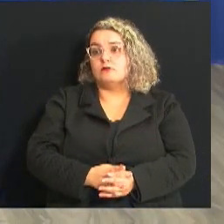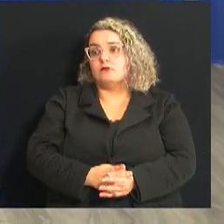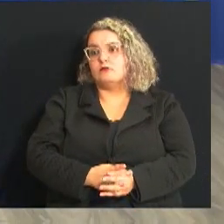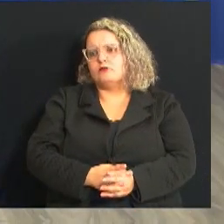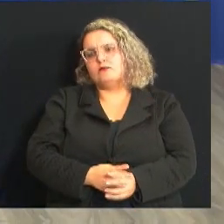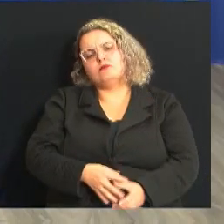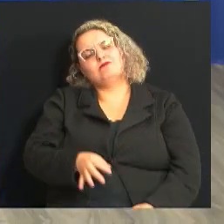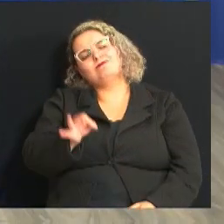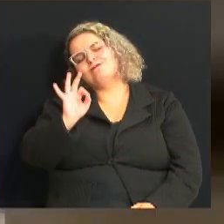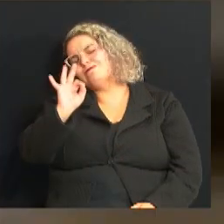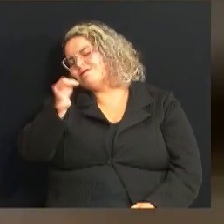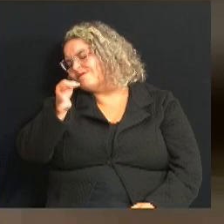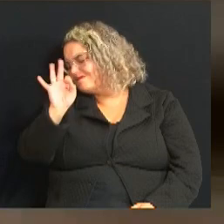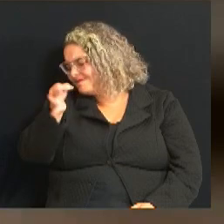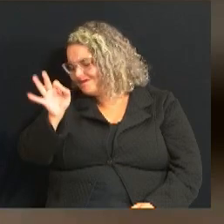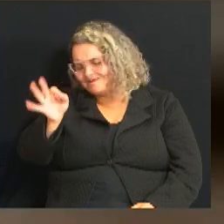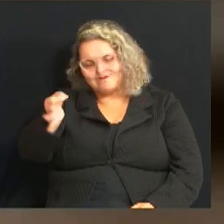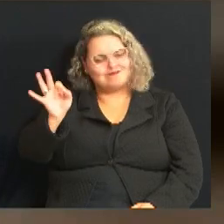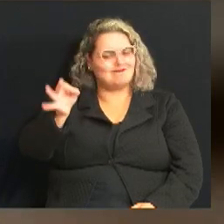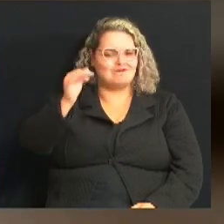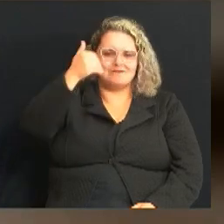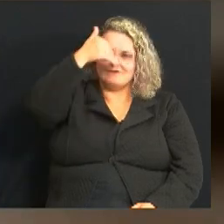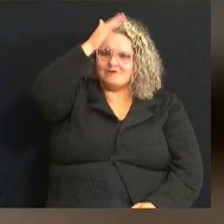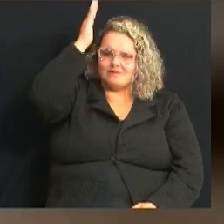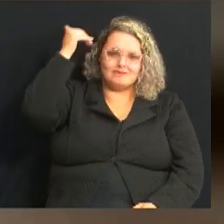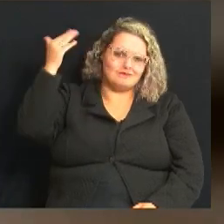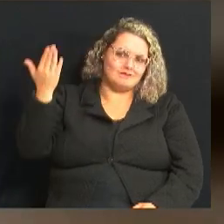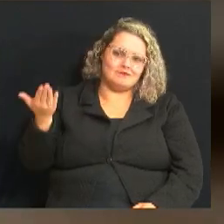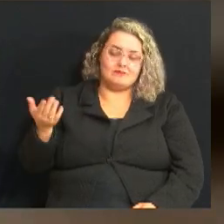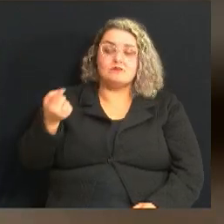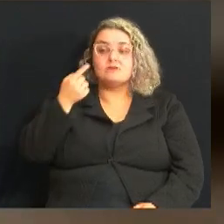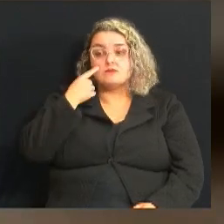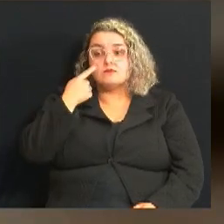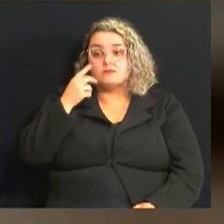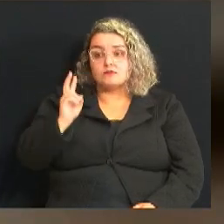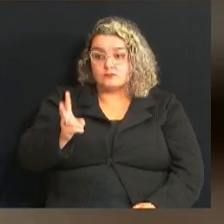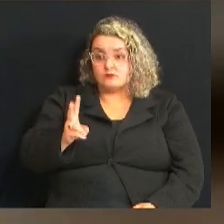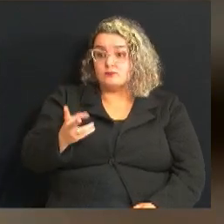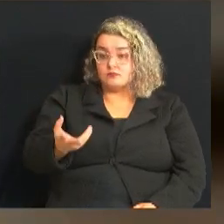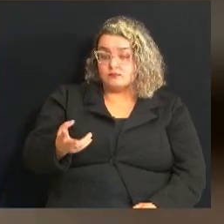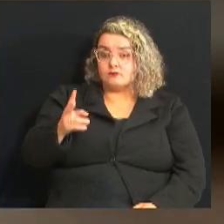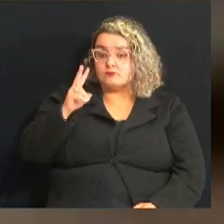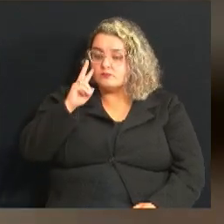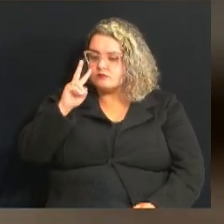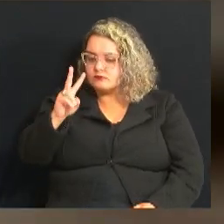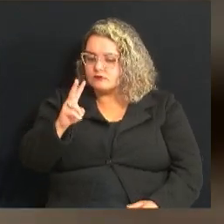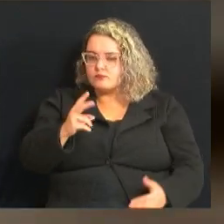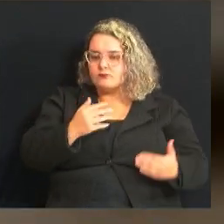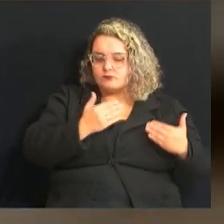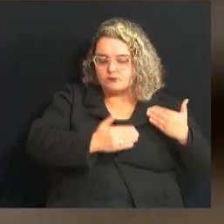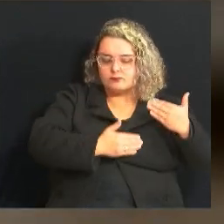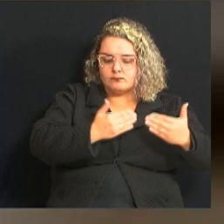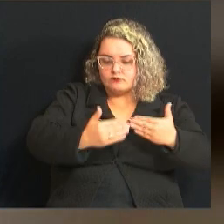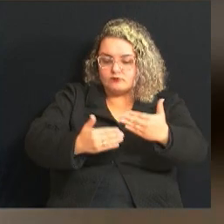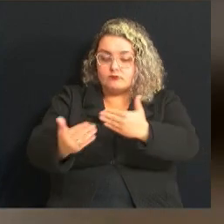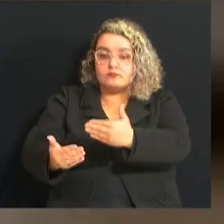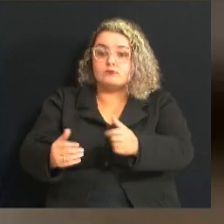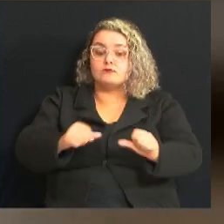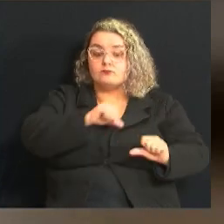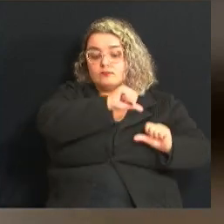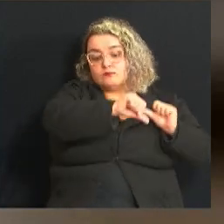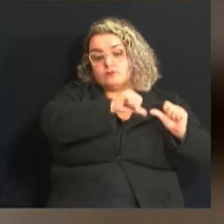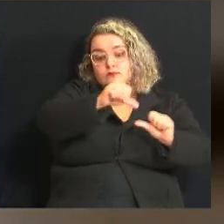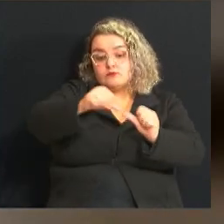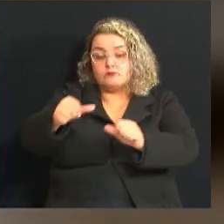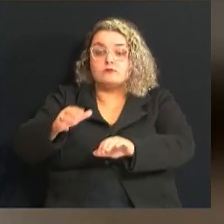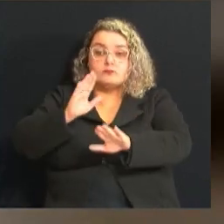Sem dúvida alguma, Mariana. Veja bem, eu sempre vejo uma sequência aí para mudança de atitudes e